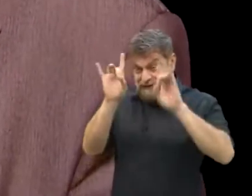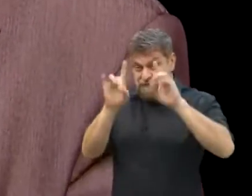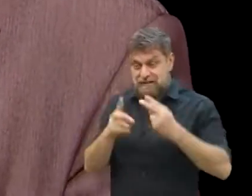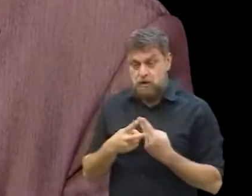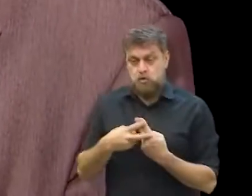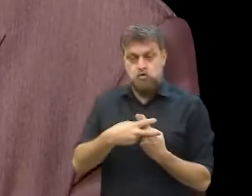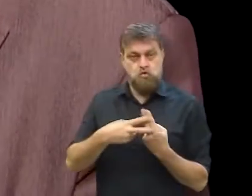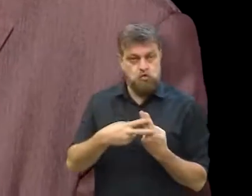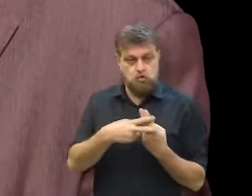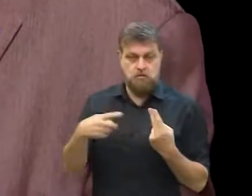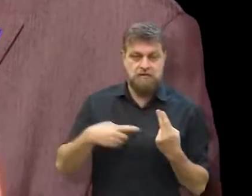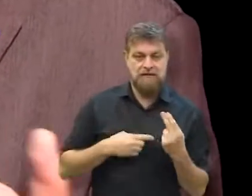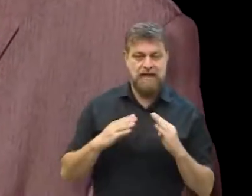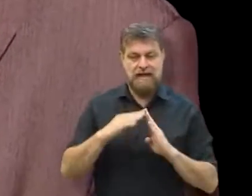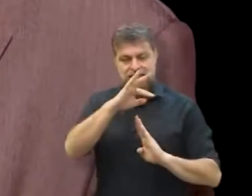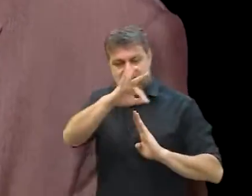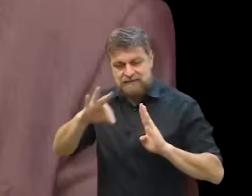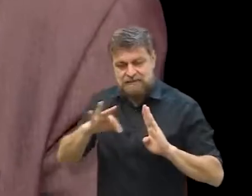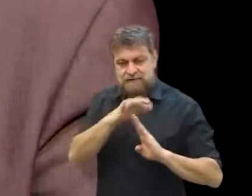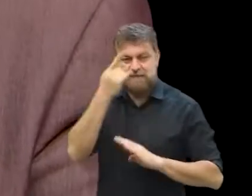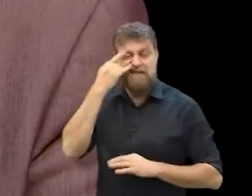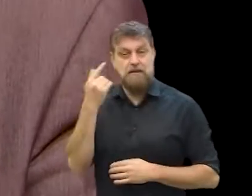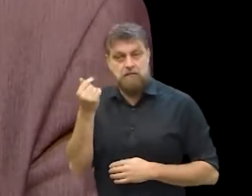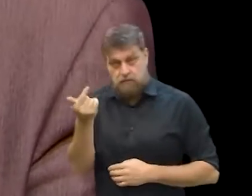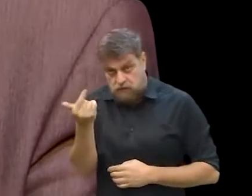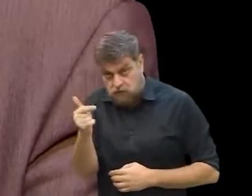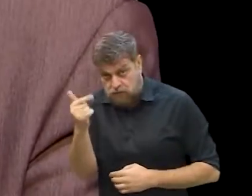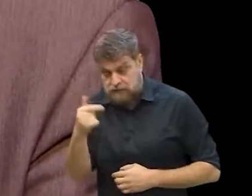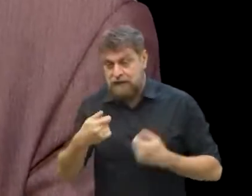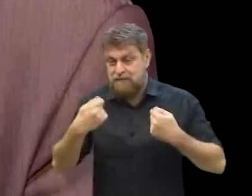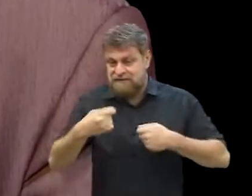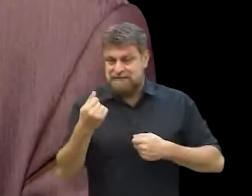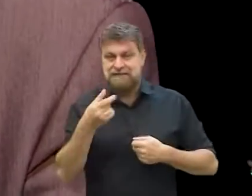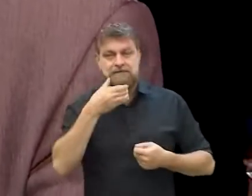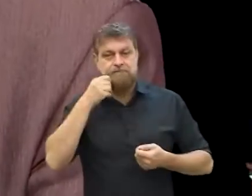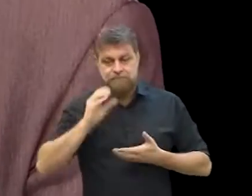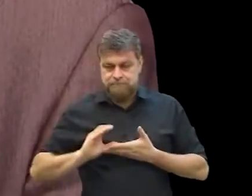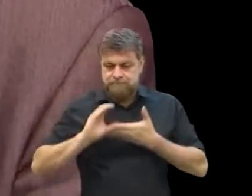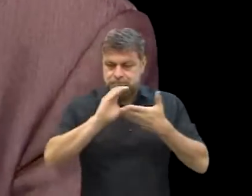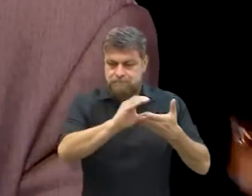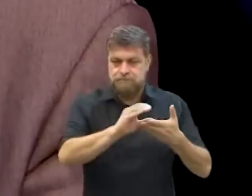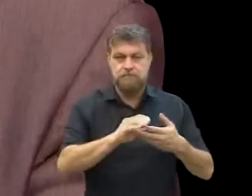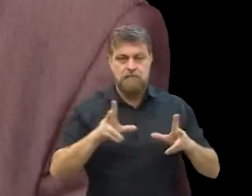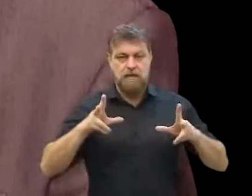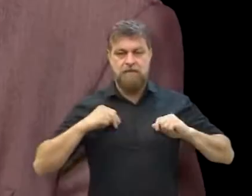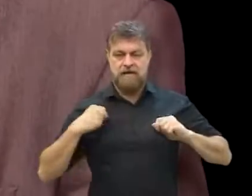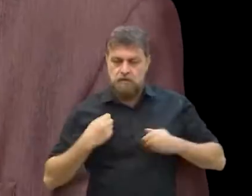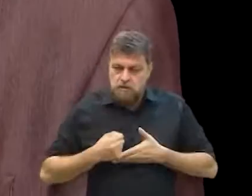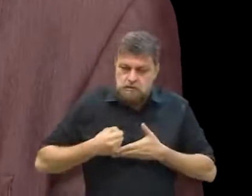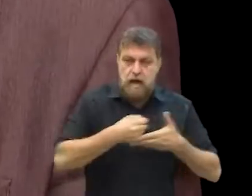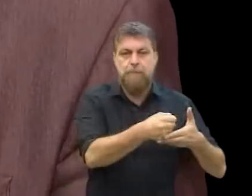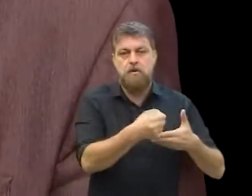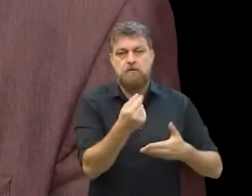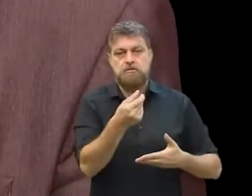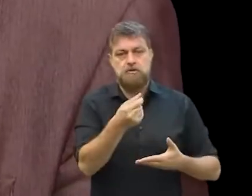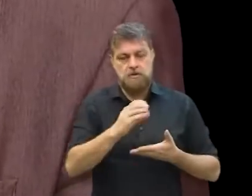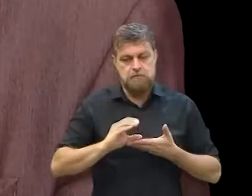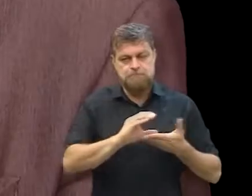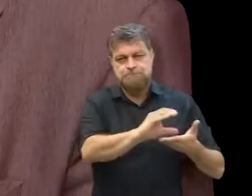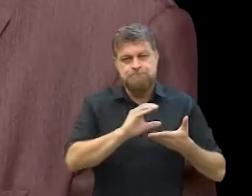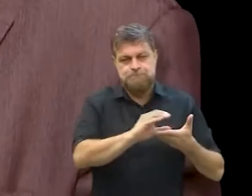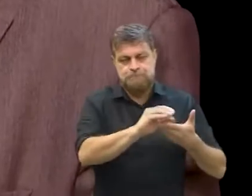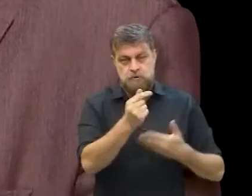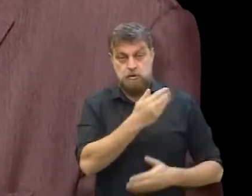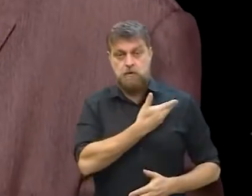os hospitais que atendem o SUS, sejam as Santas Casas e filantrópicos, precisam e merecem o nosso apoio através de